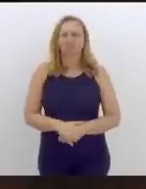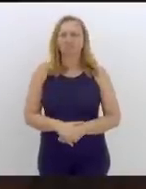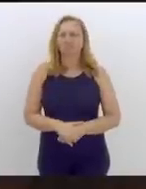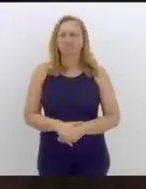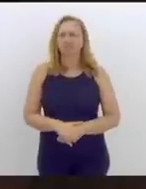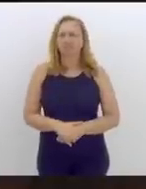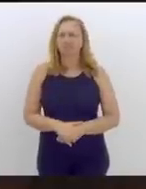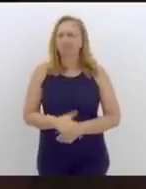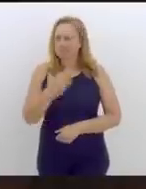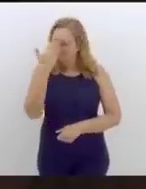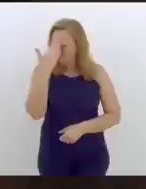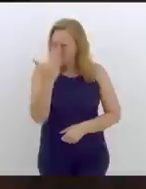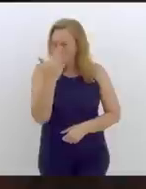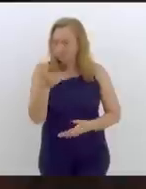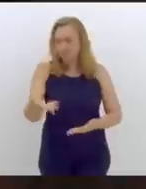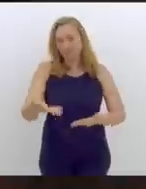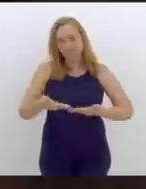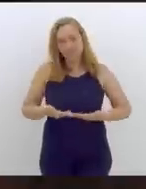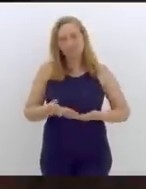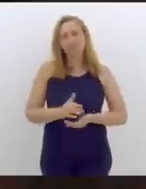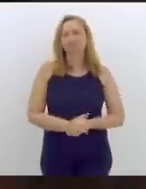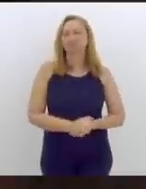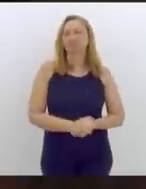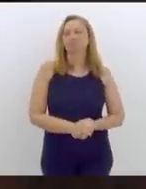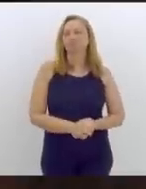muito obrigada pelo convite